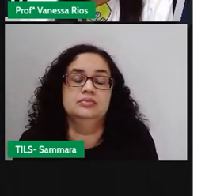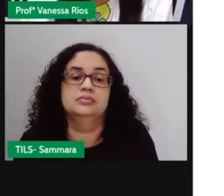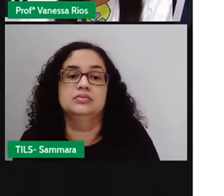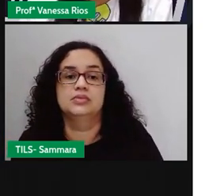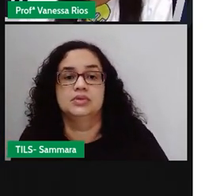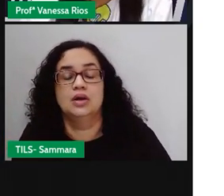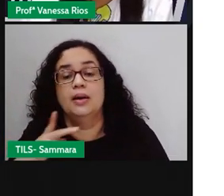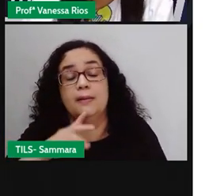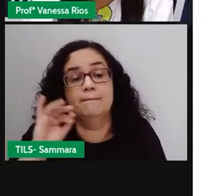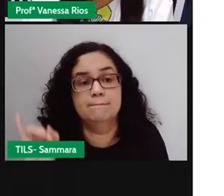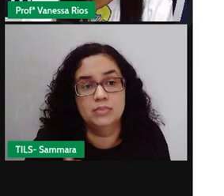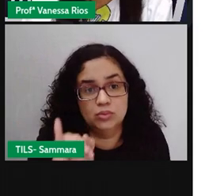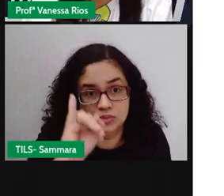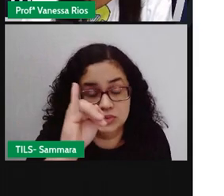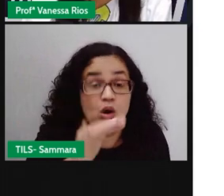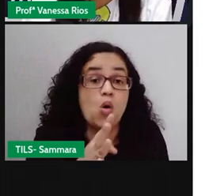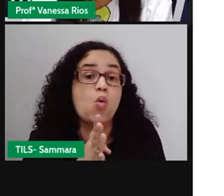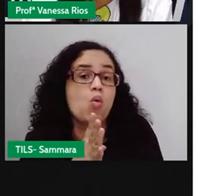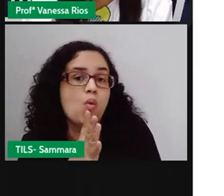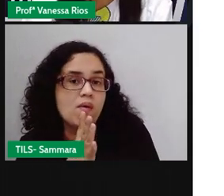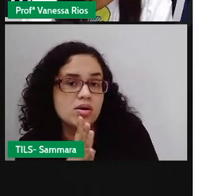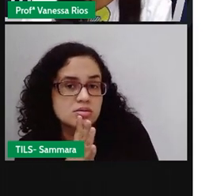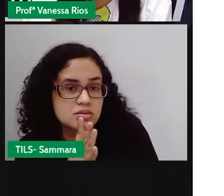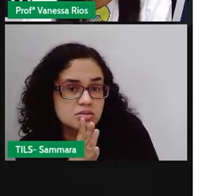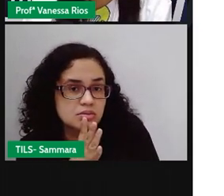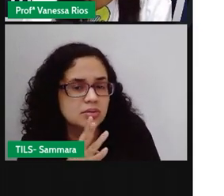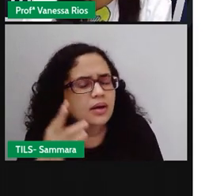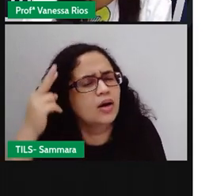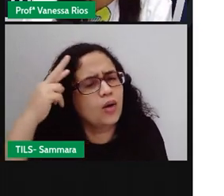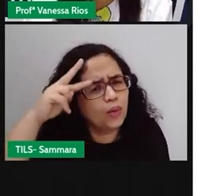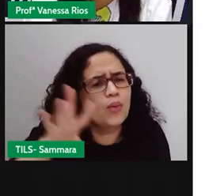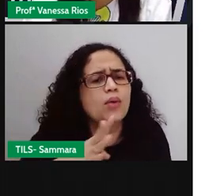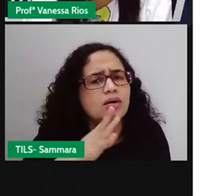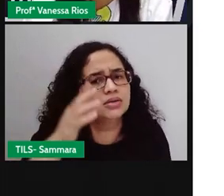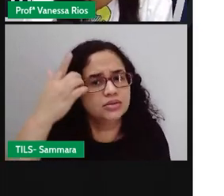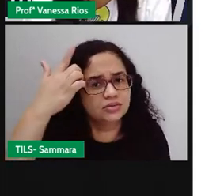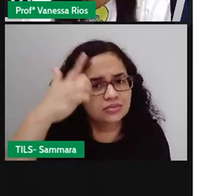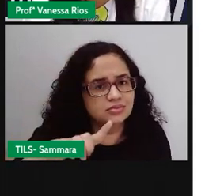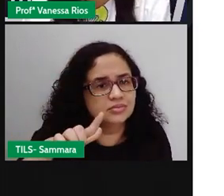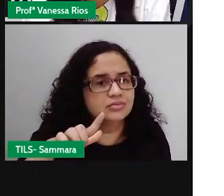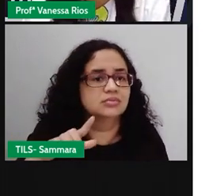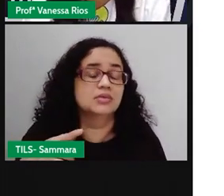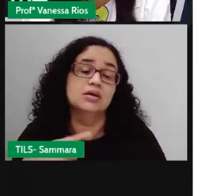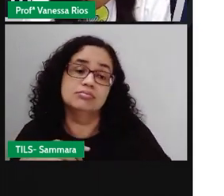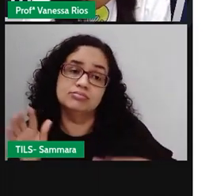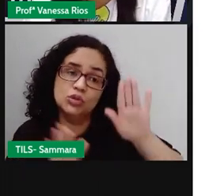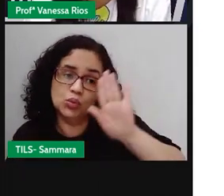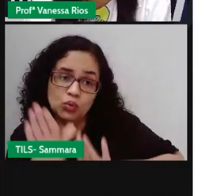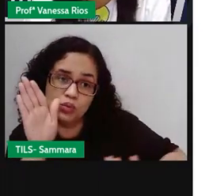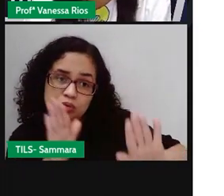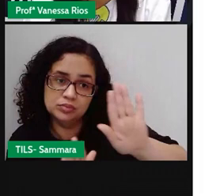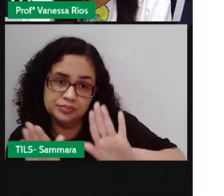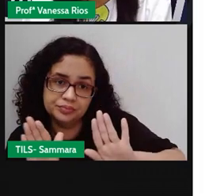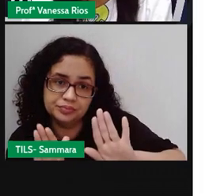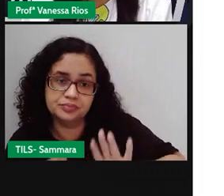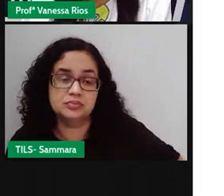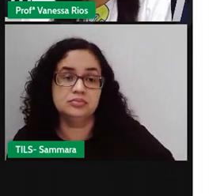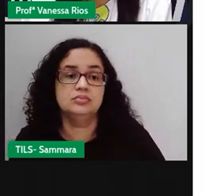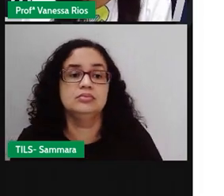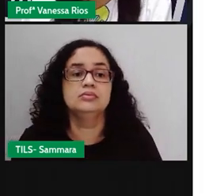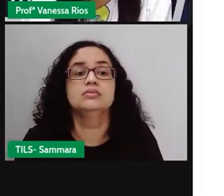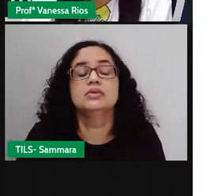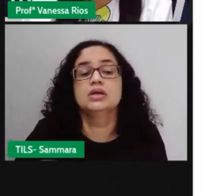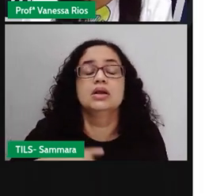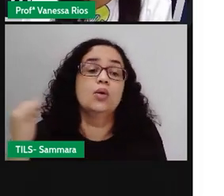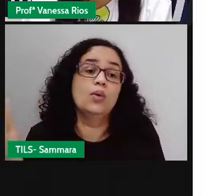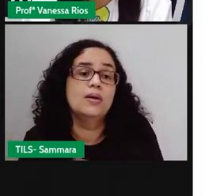E aí é muito importante a gente conhecer, a gente reconhecer e a gente conservar esses patrimônios. Se eles